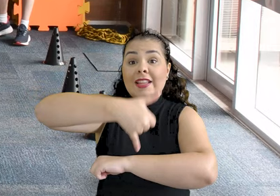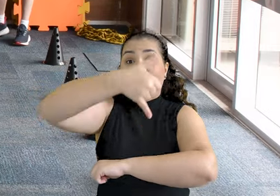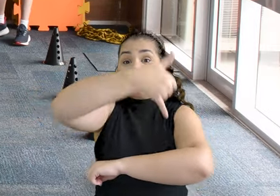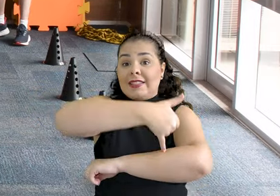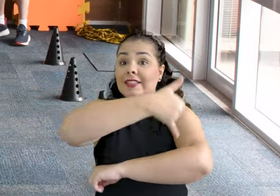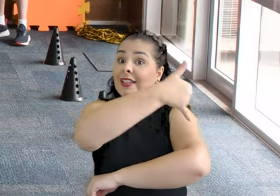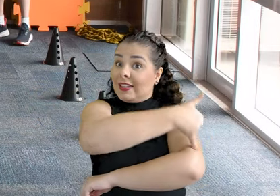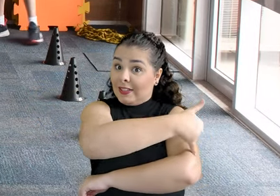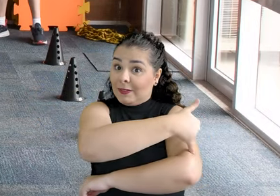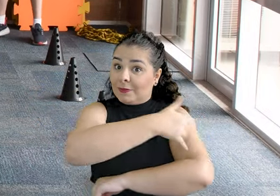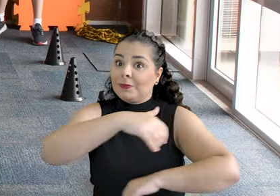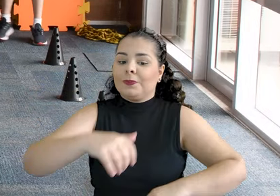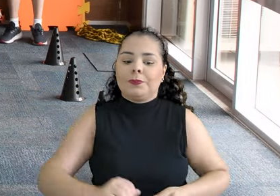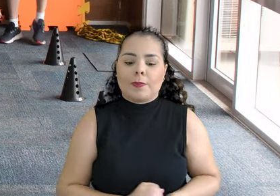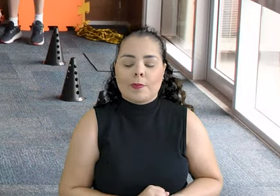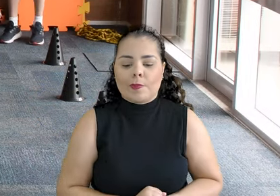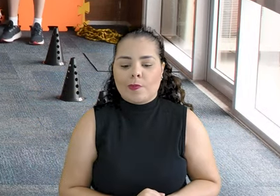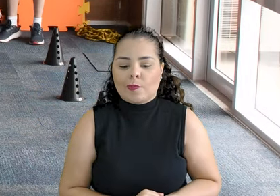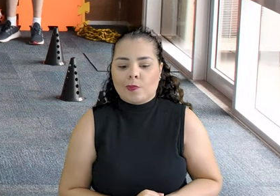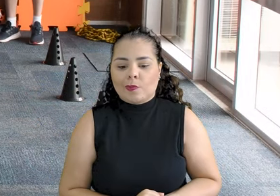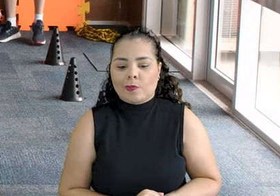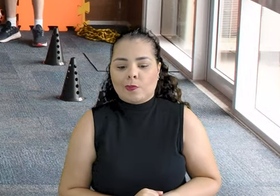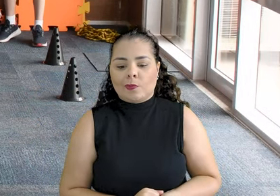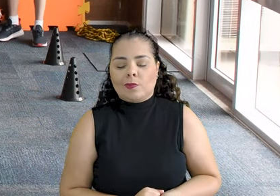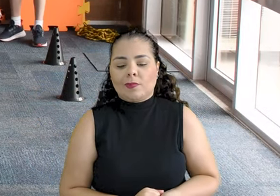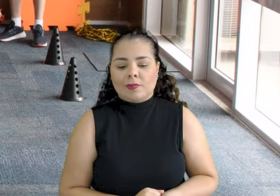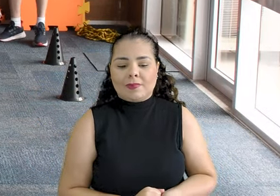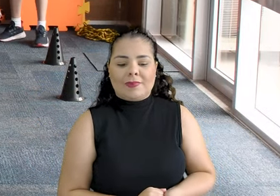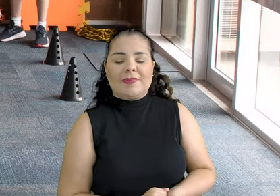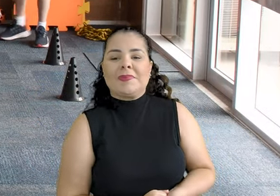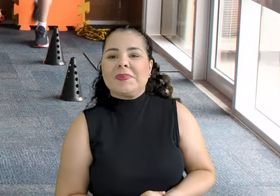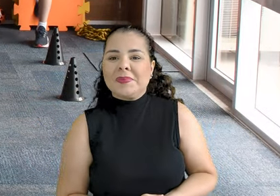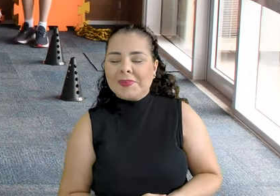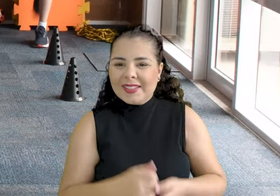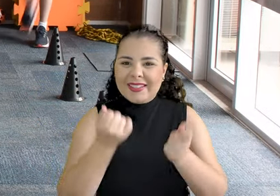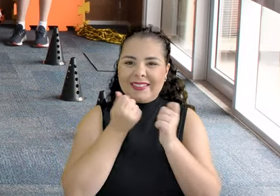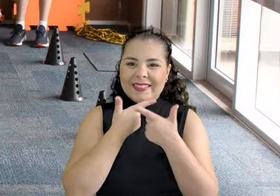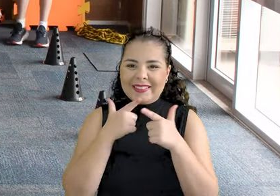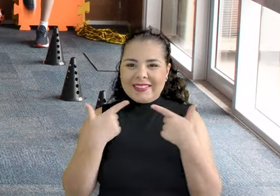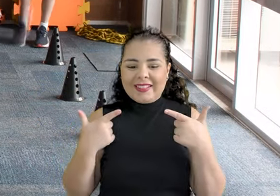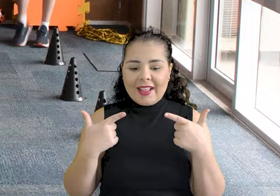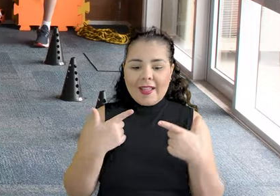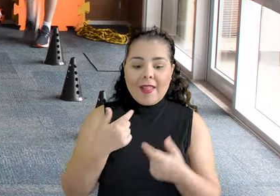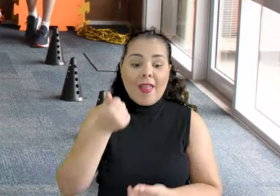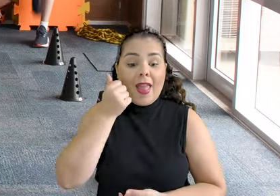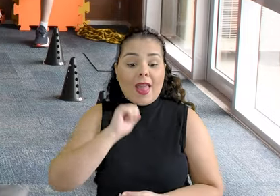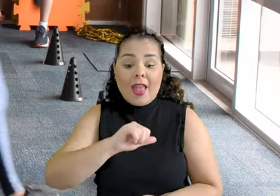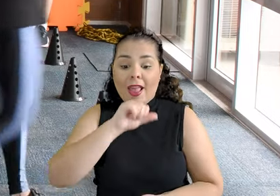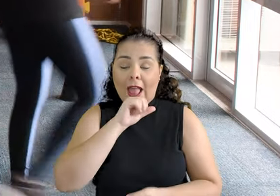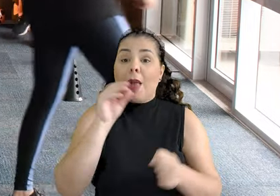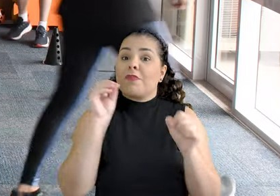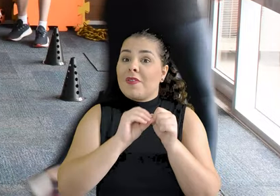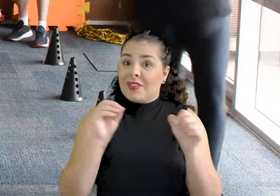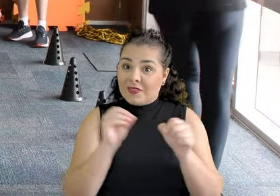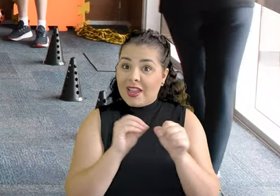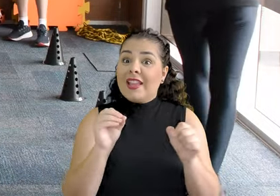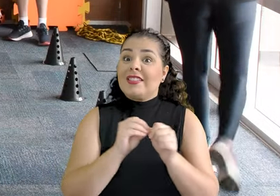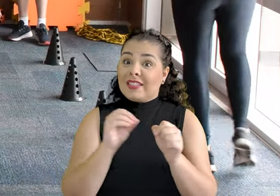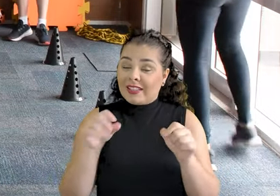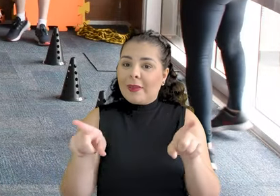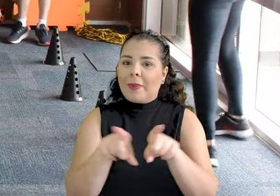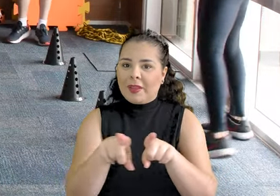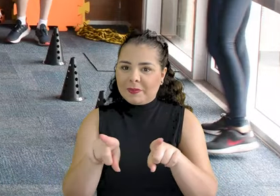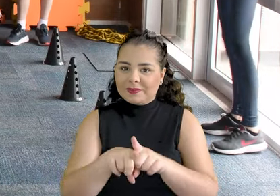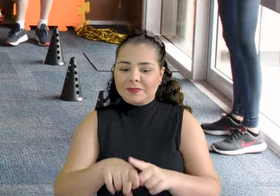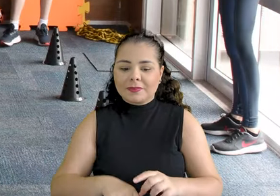lá. Pessoal, bora então? A gente vai fazer um zigue-zague e voltar de um jeito diferente,